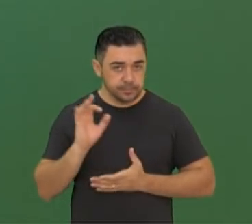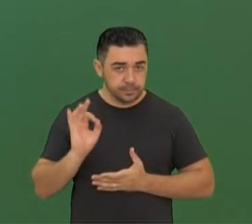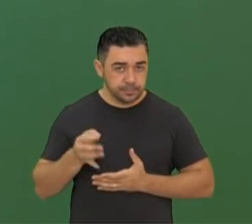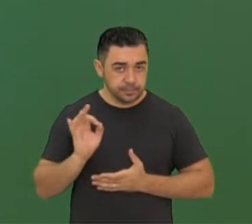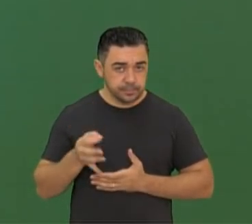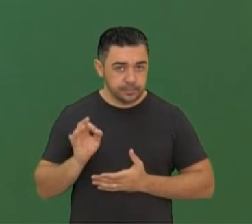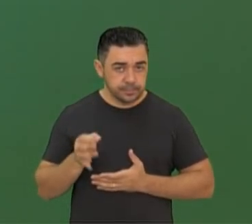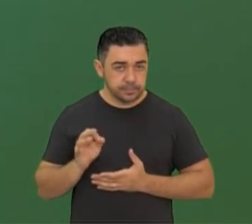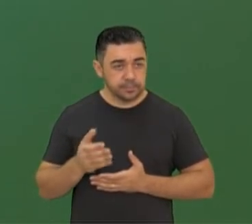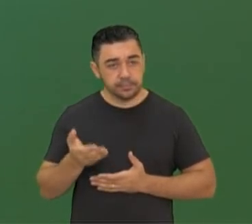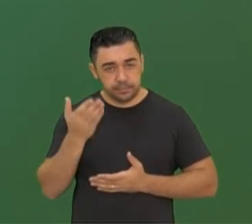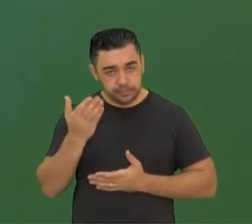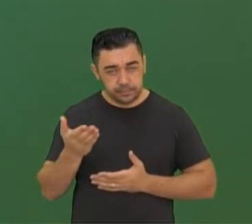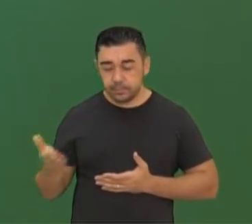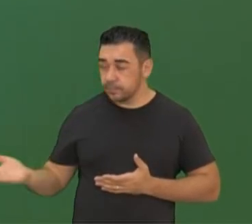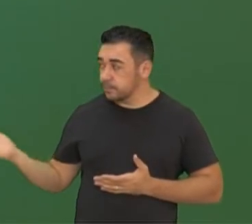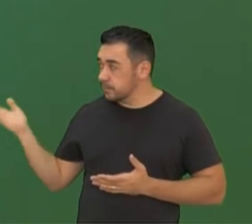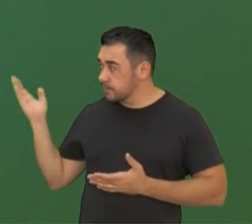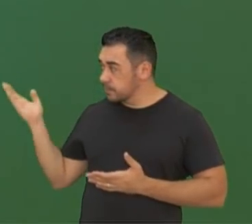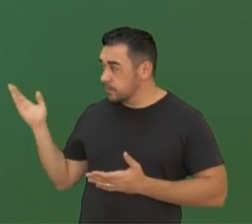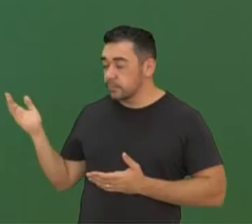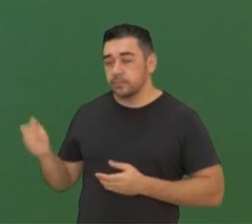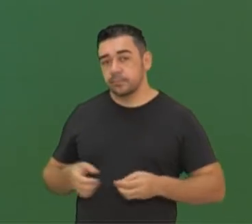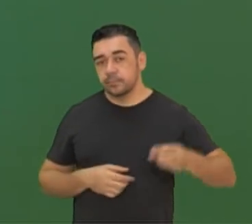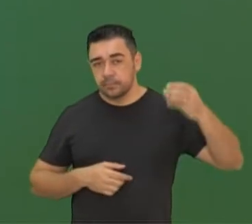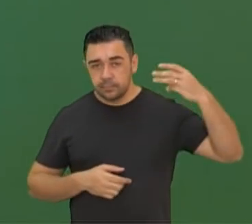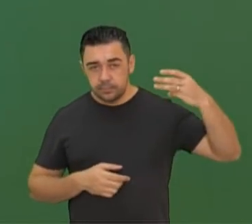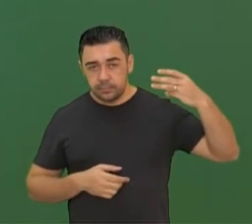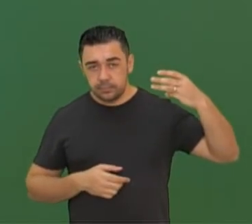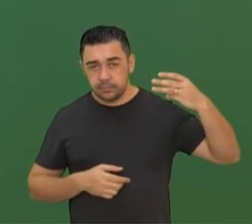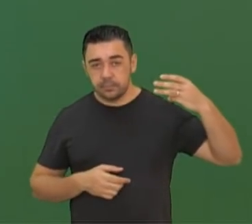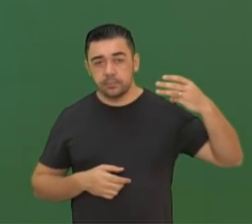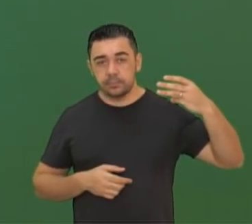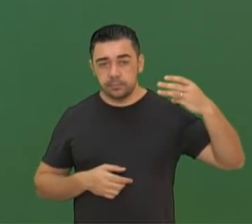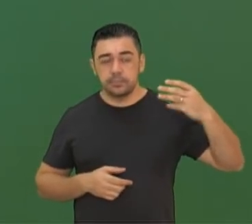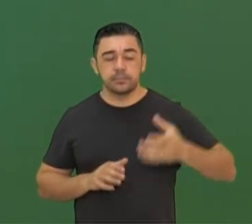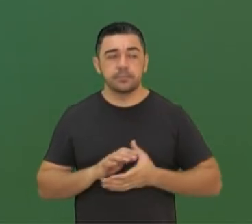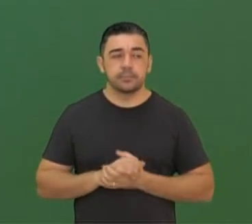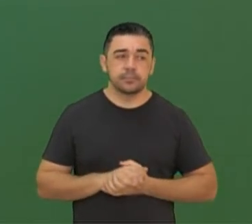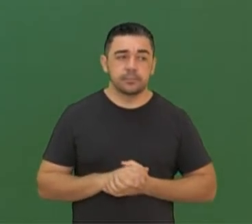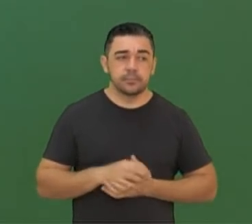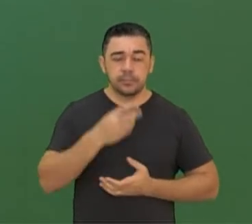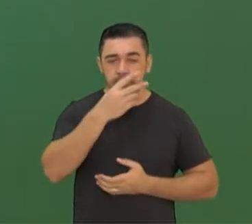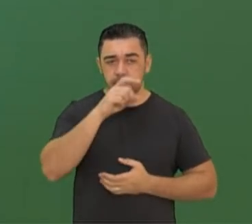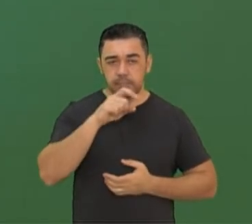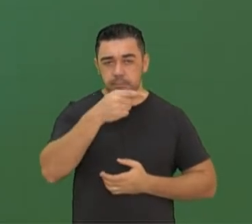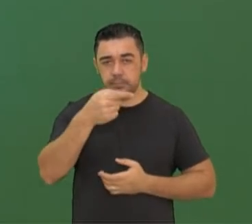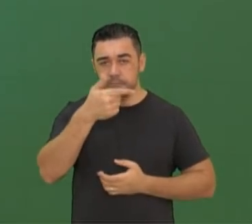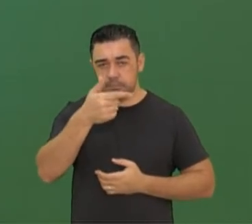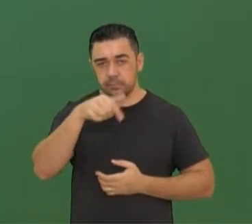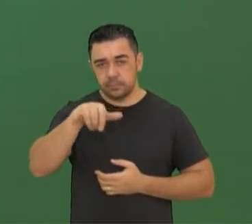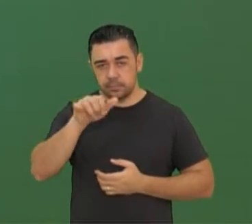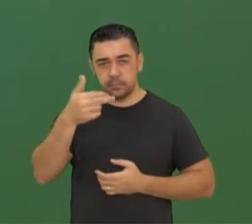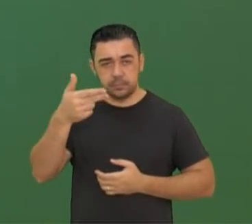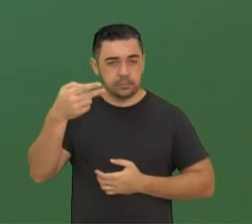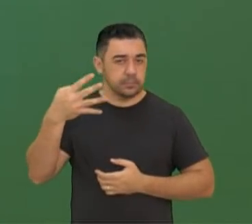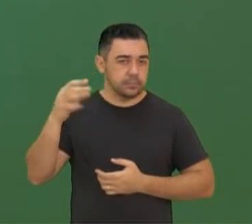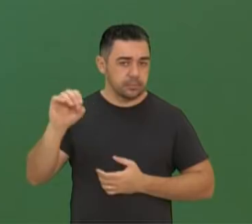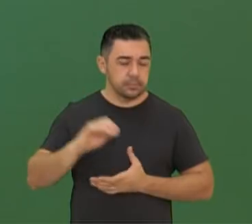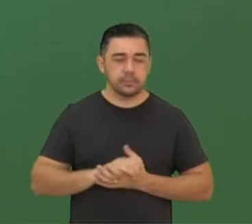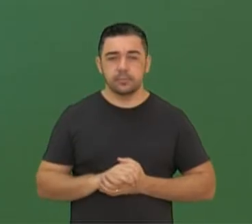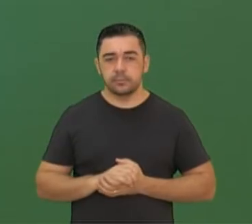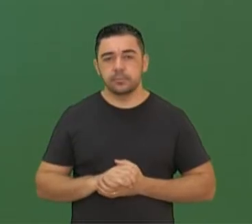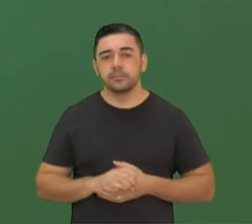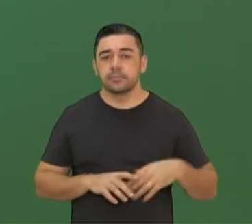Certo? Então, está aqui a sentença da número 3, 3x menos 2y igual a 40. A sentença da número 4,